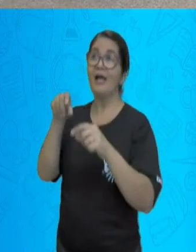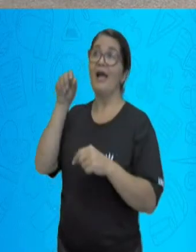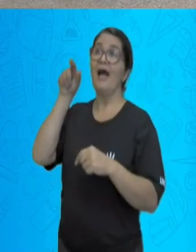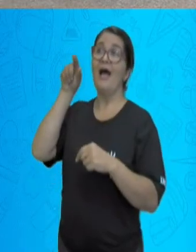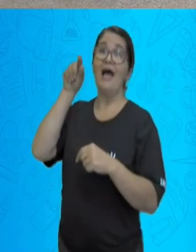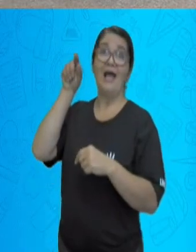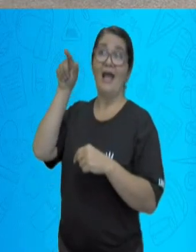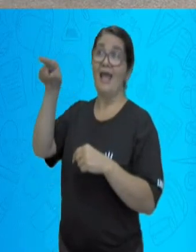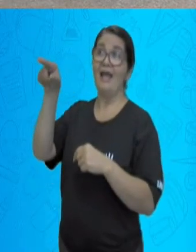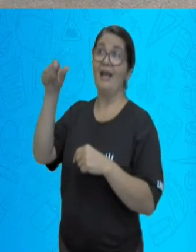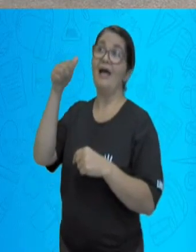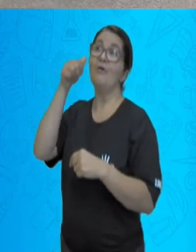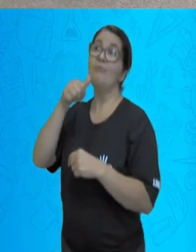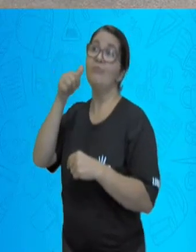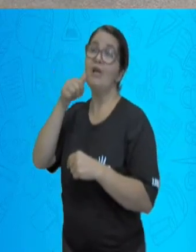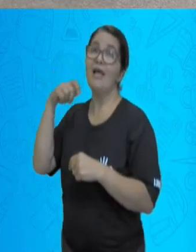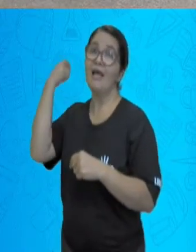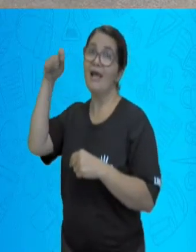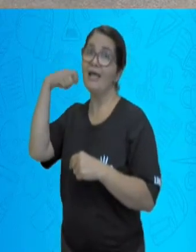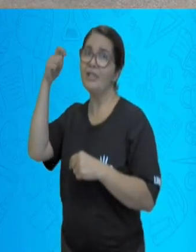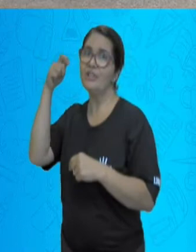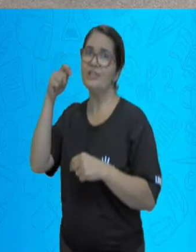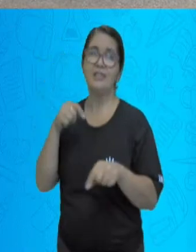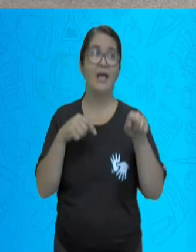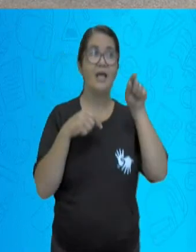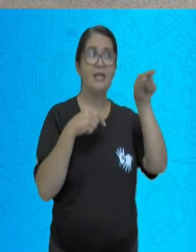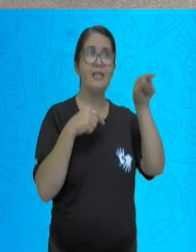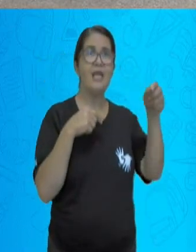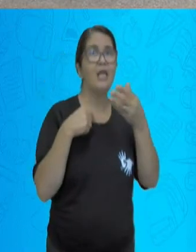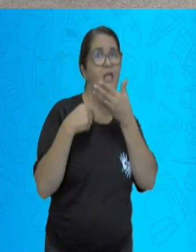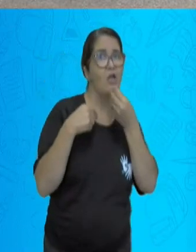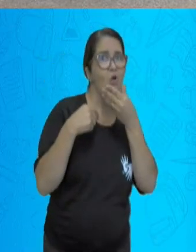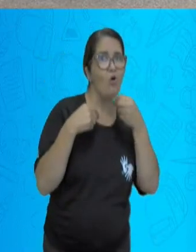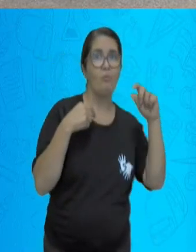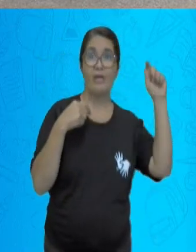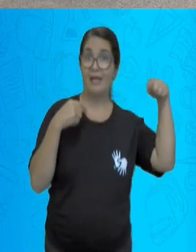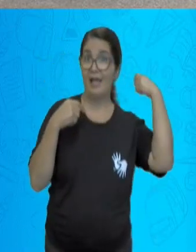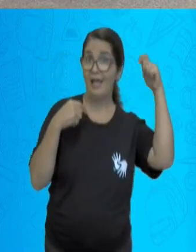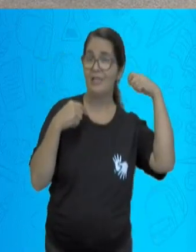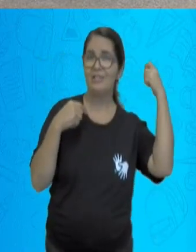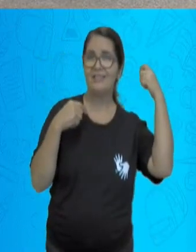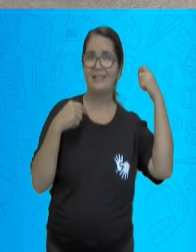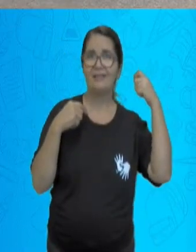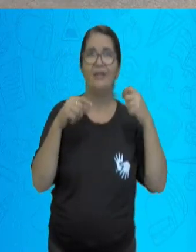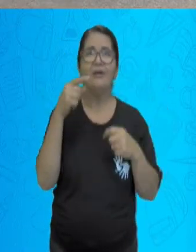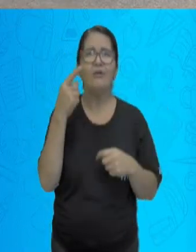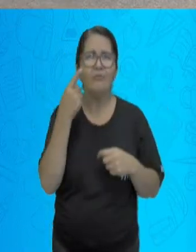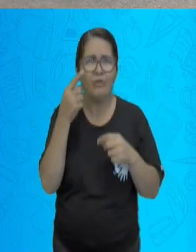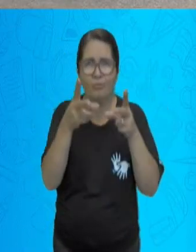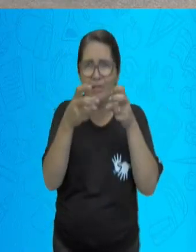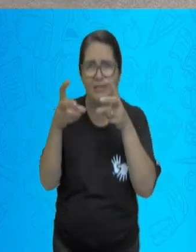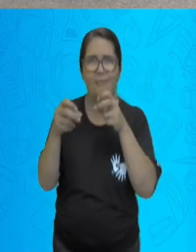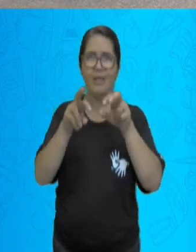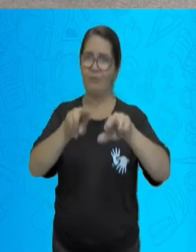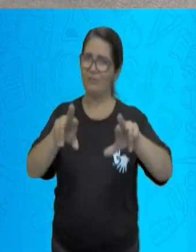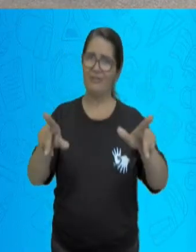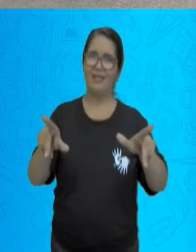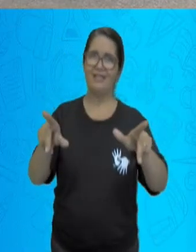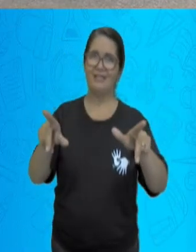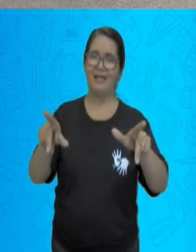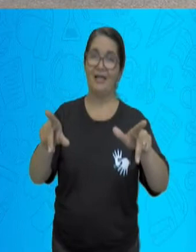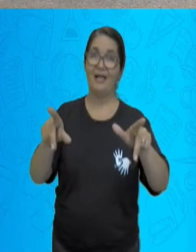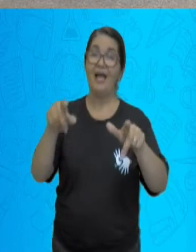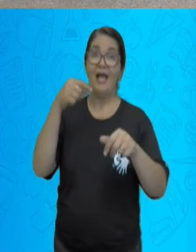a. Bem, temos um caso bem peculiar sobre o substantivo comum de